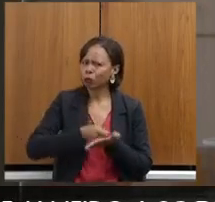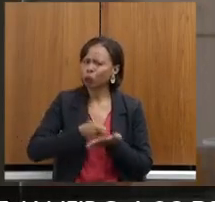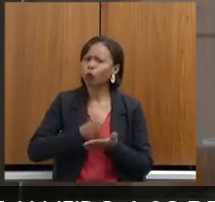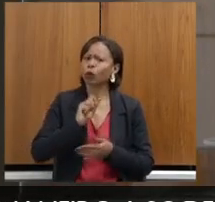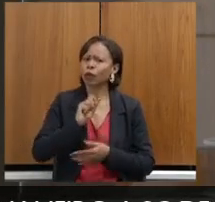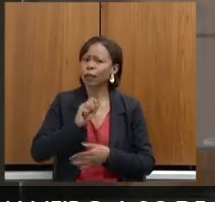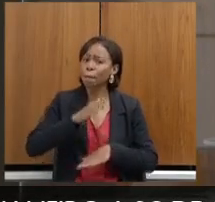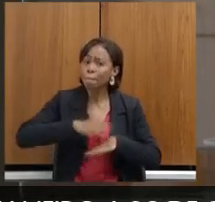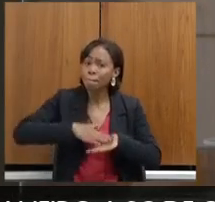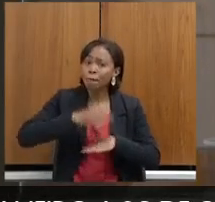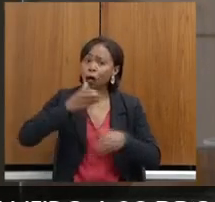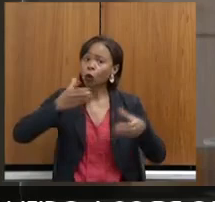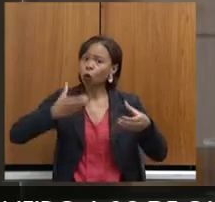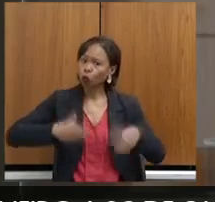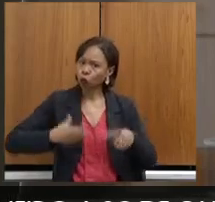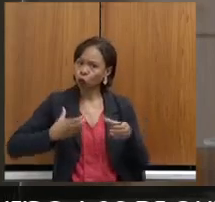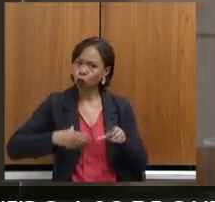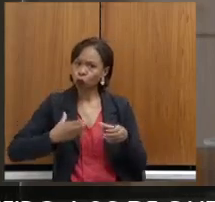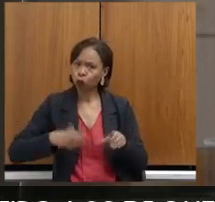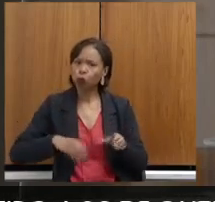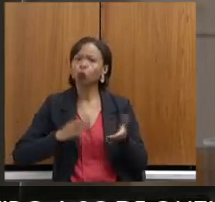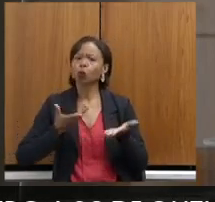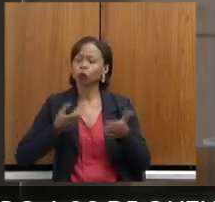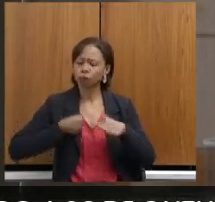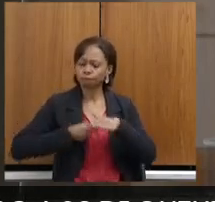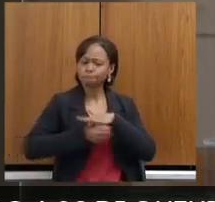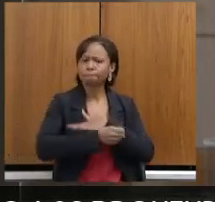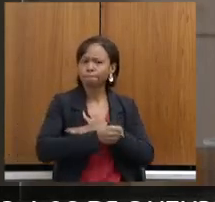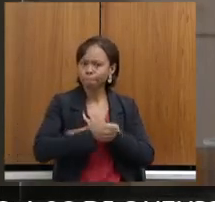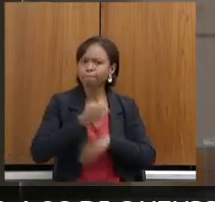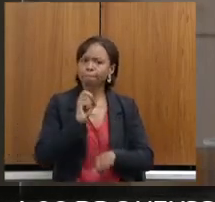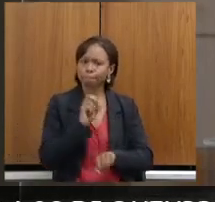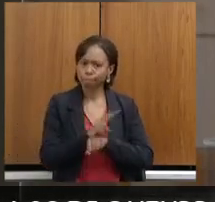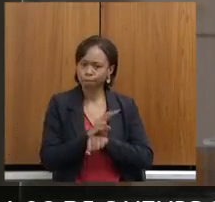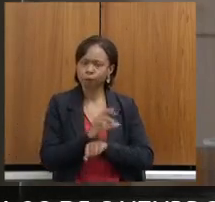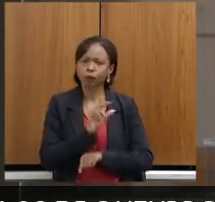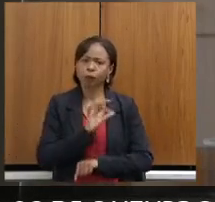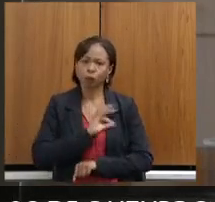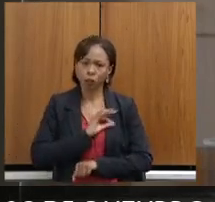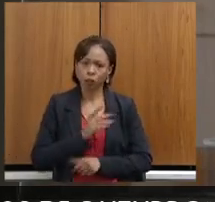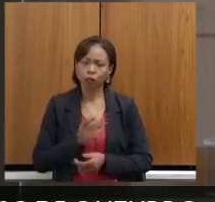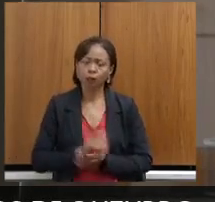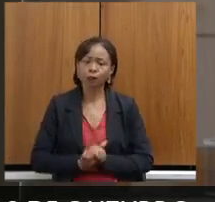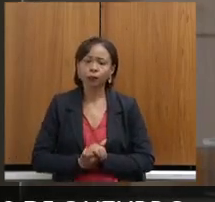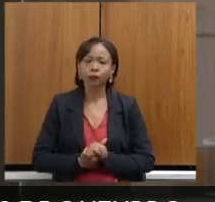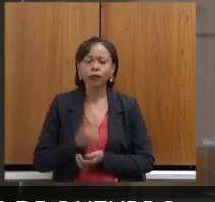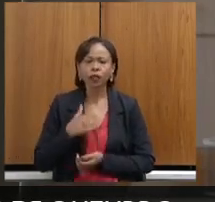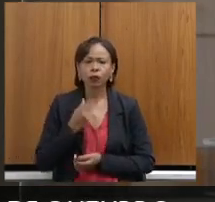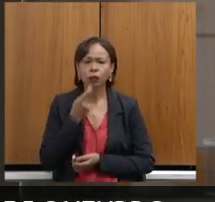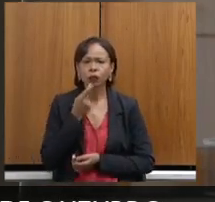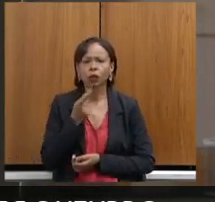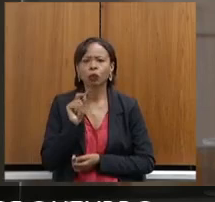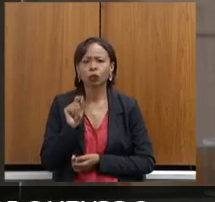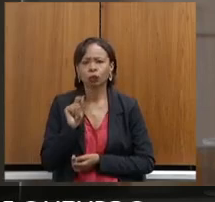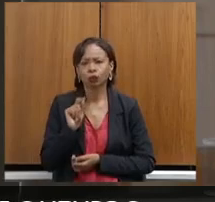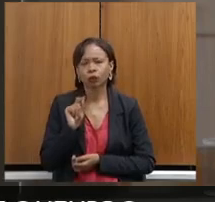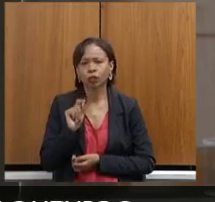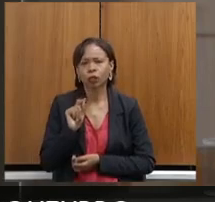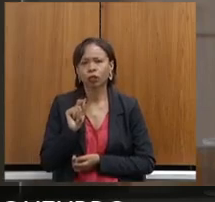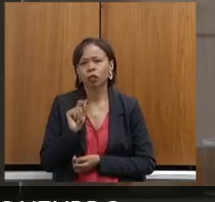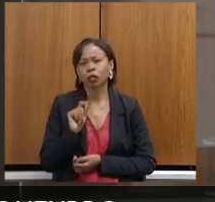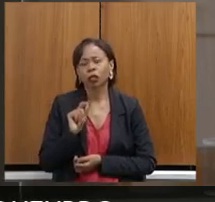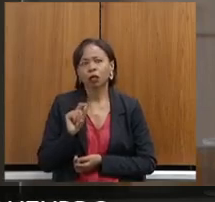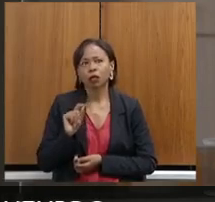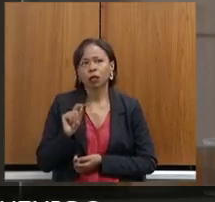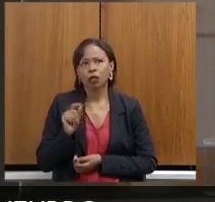por mais concurso concursos públicos eu posso falar aqui que